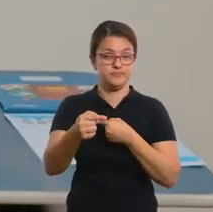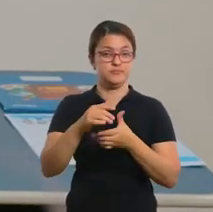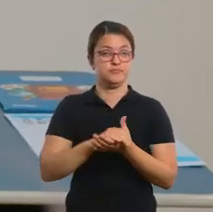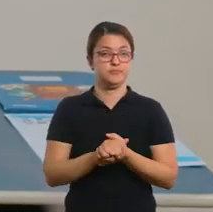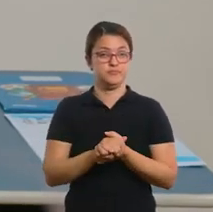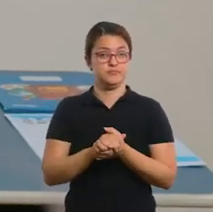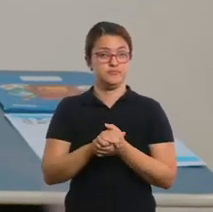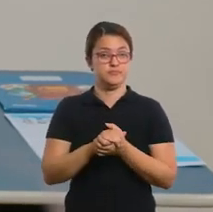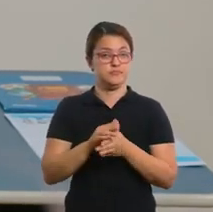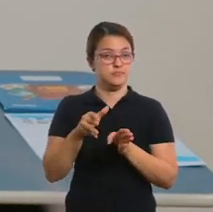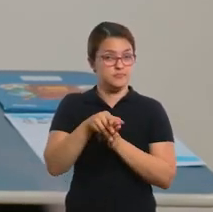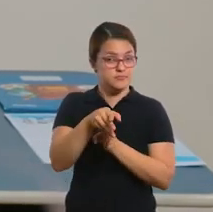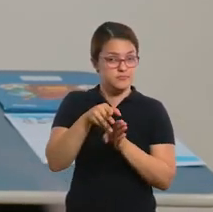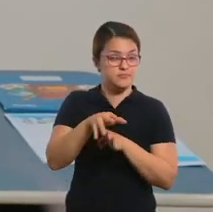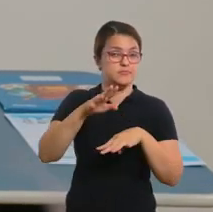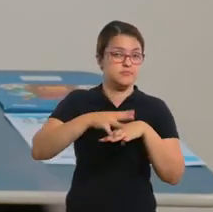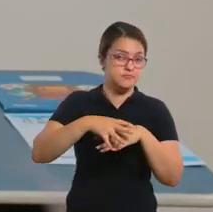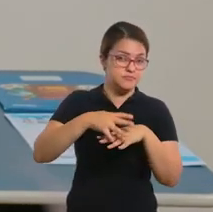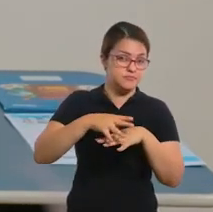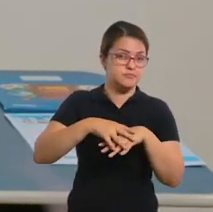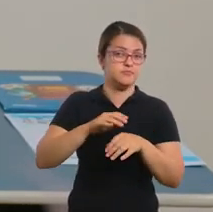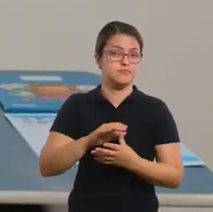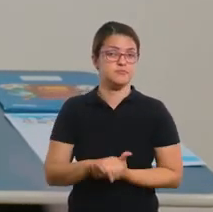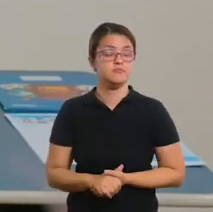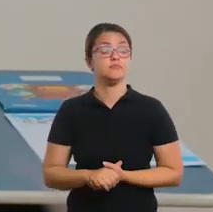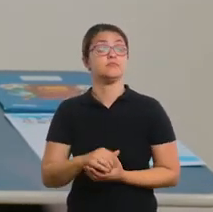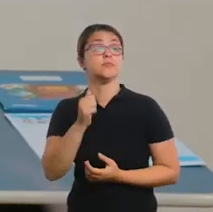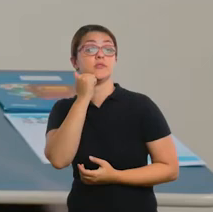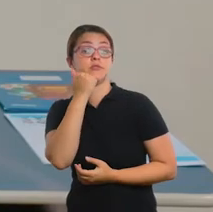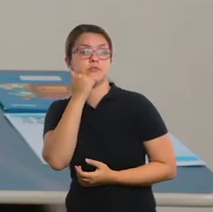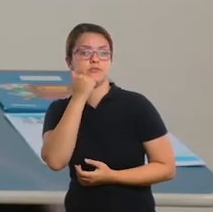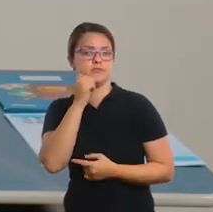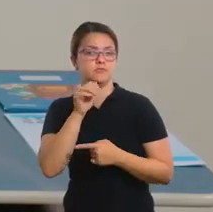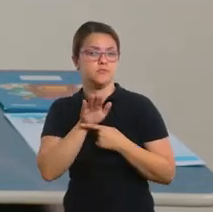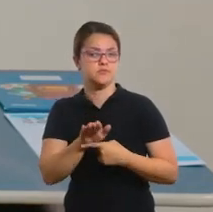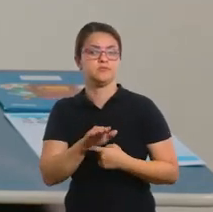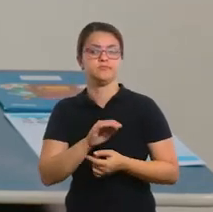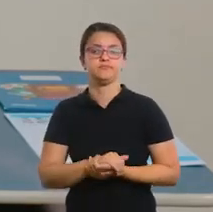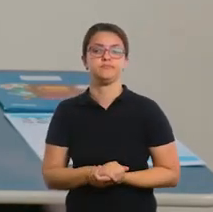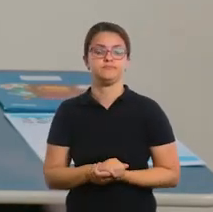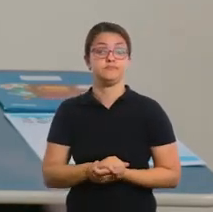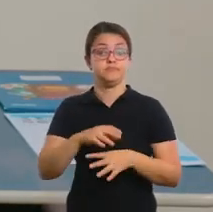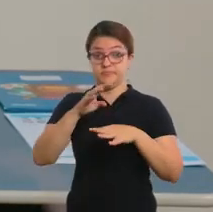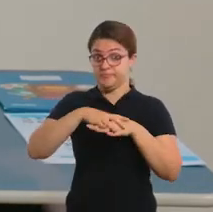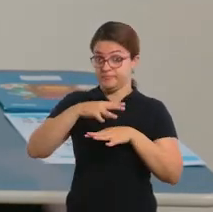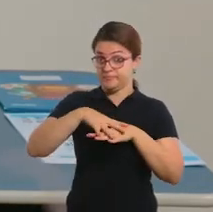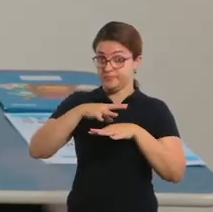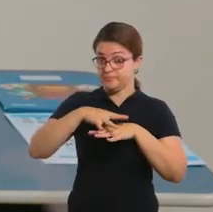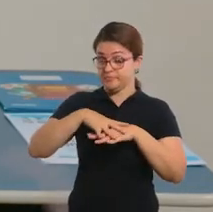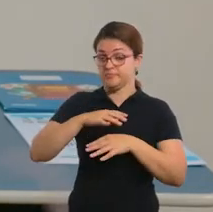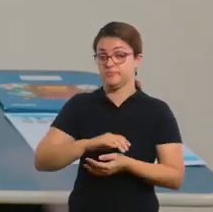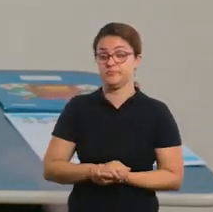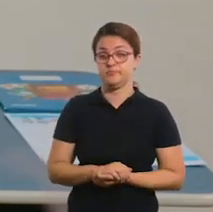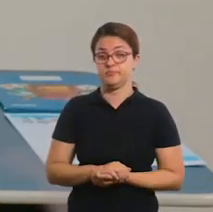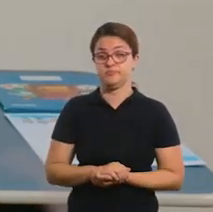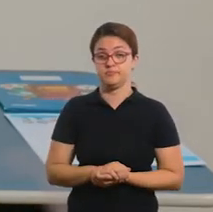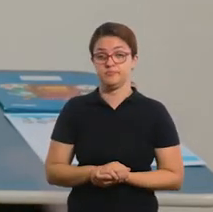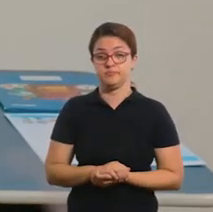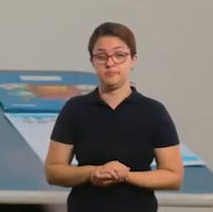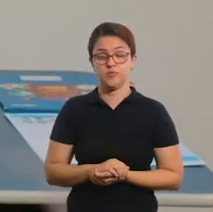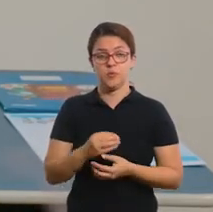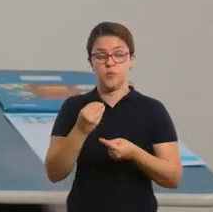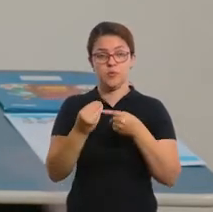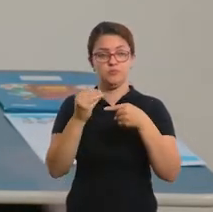vocês nas atividades de matemática e de ciências. Em matemática, nós vamos